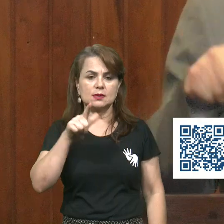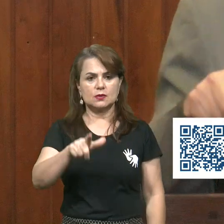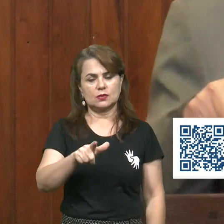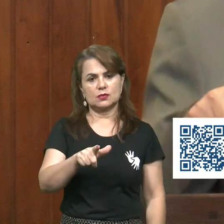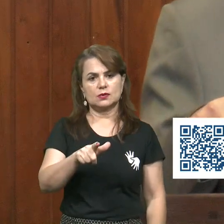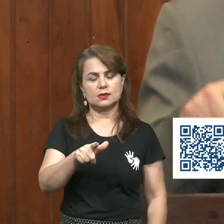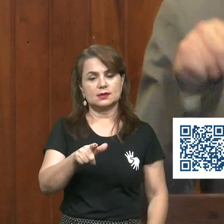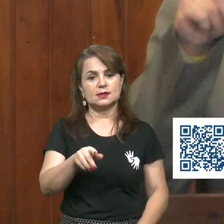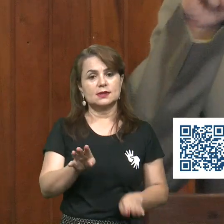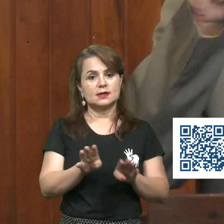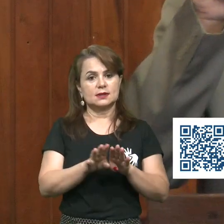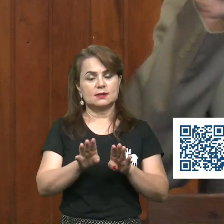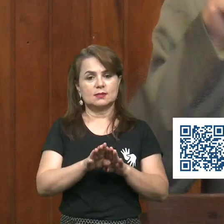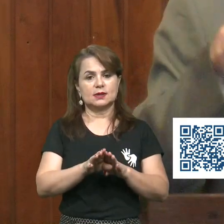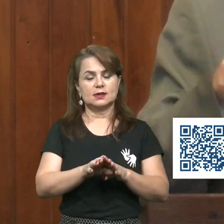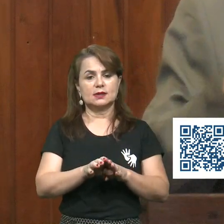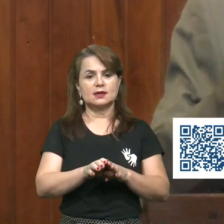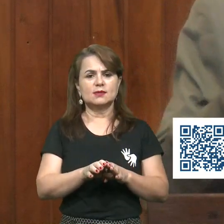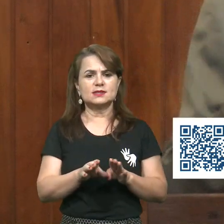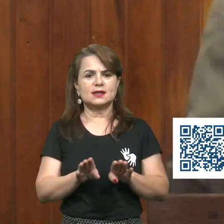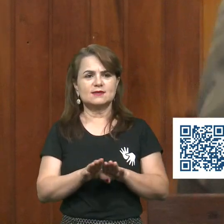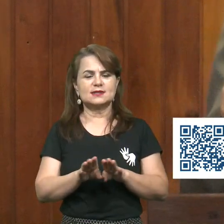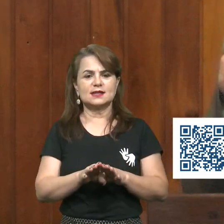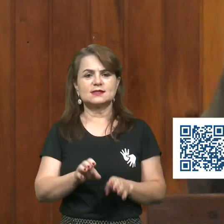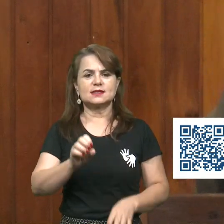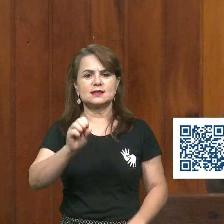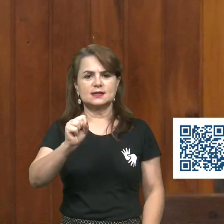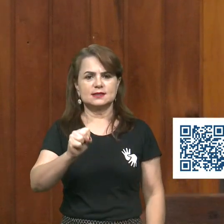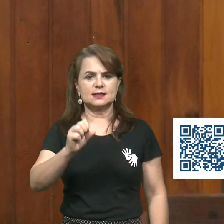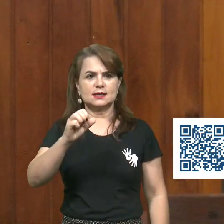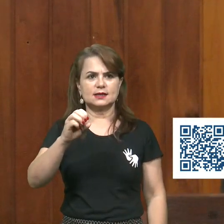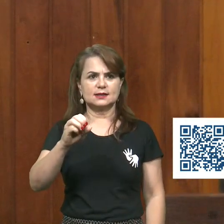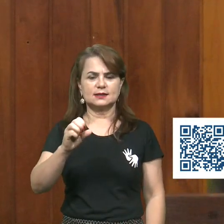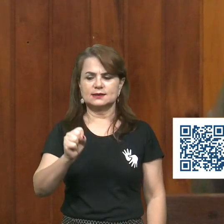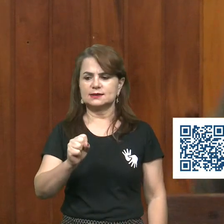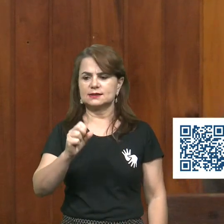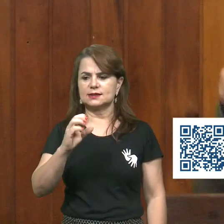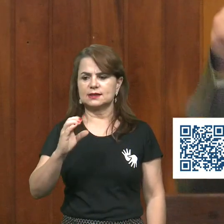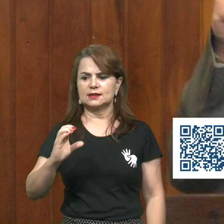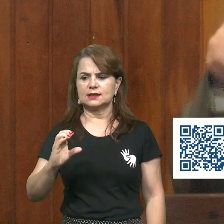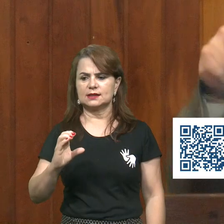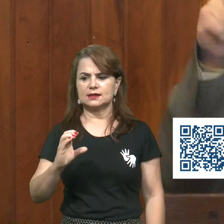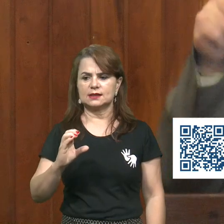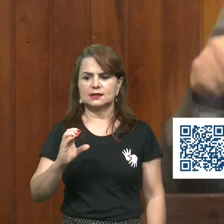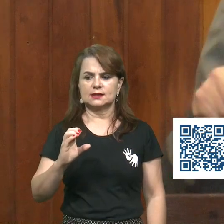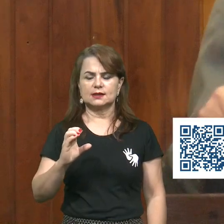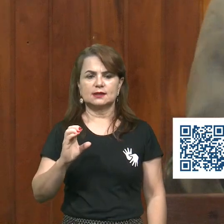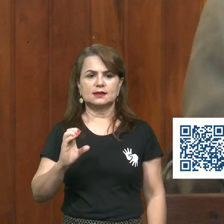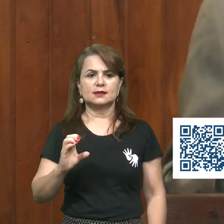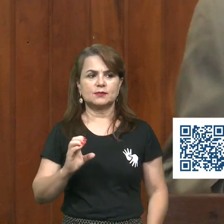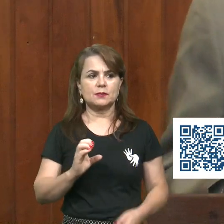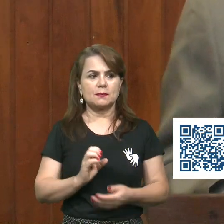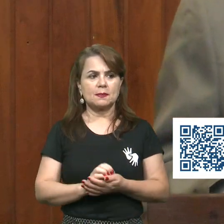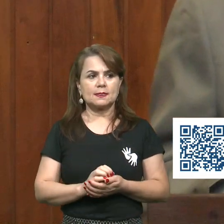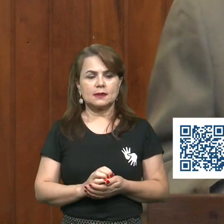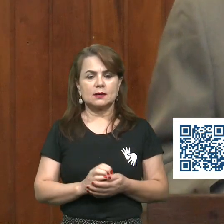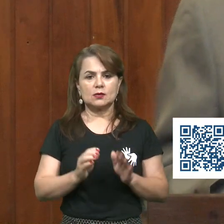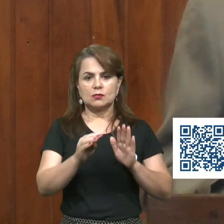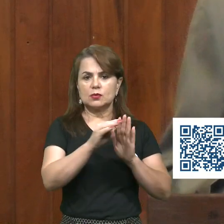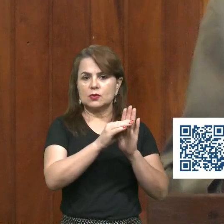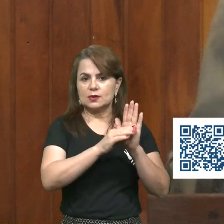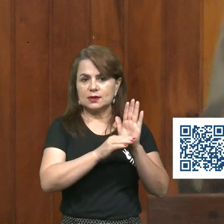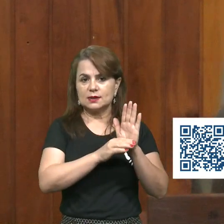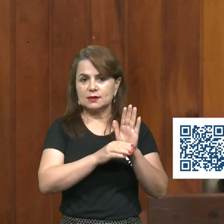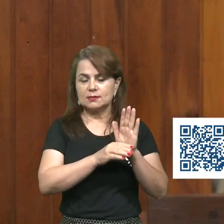do SESC de Marília, uma das mais modernas, que contaria com todos os programas